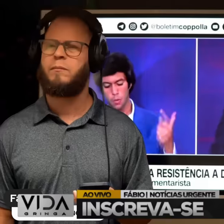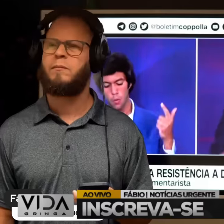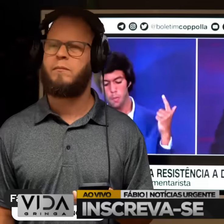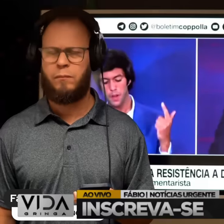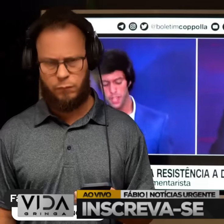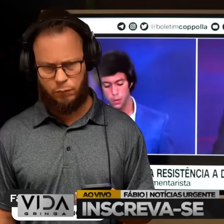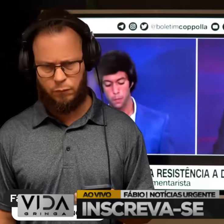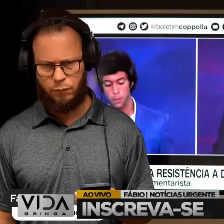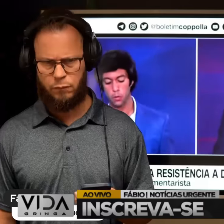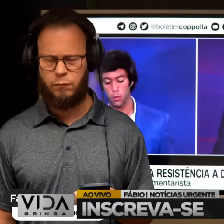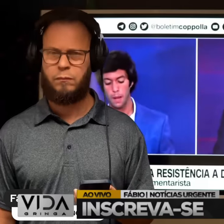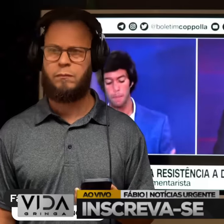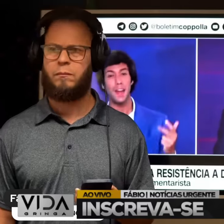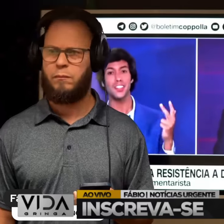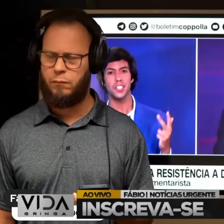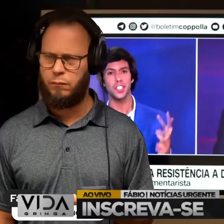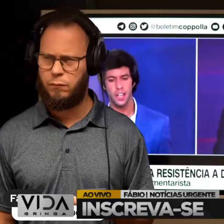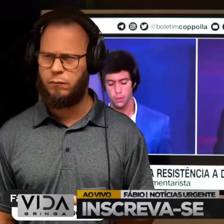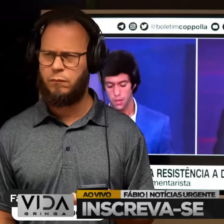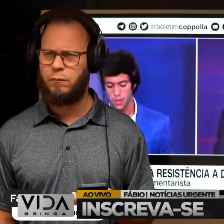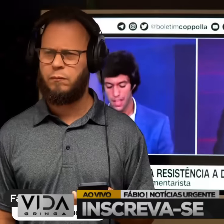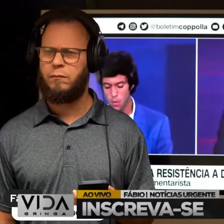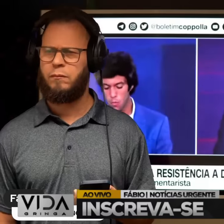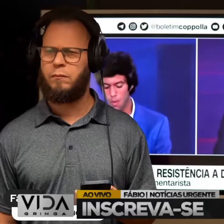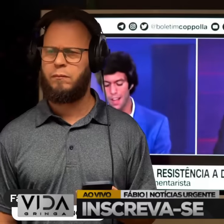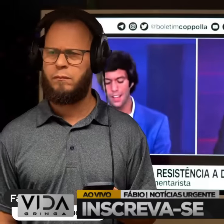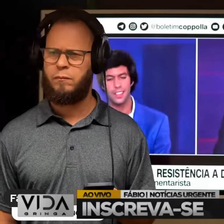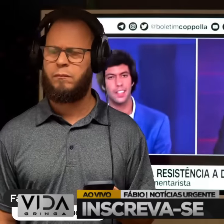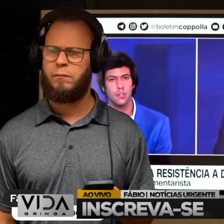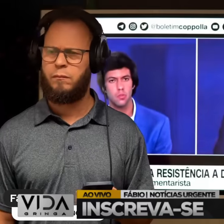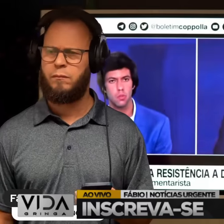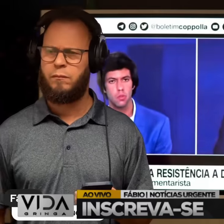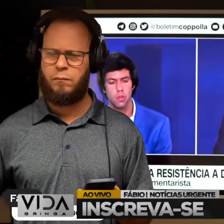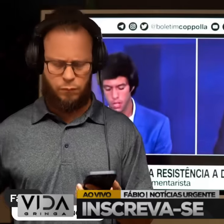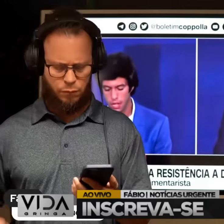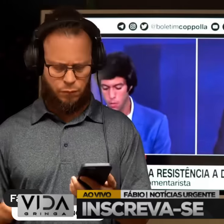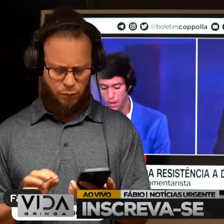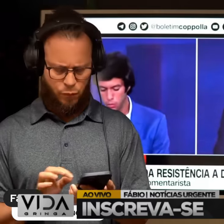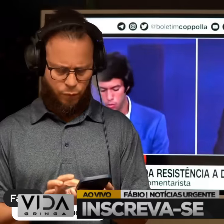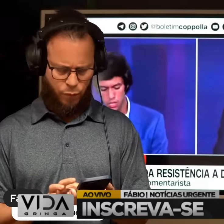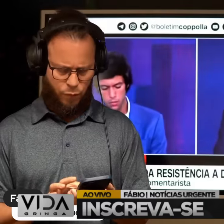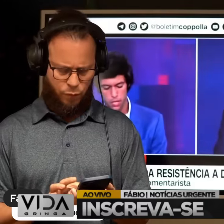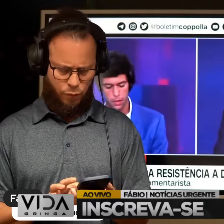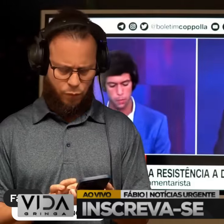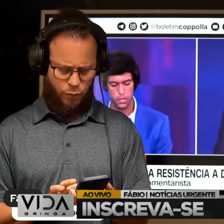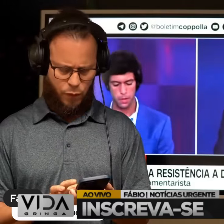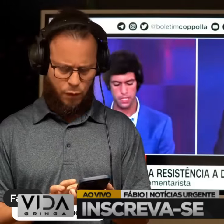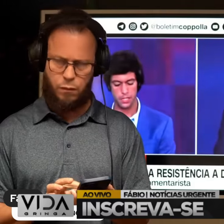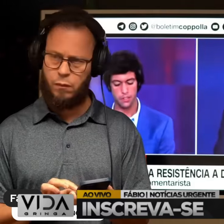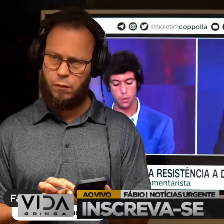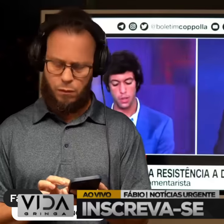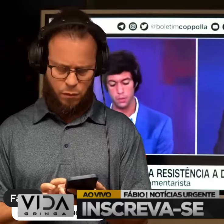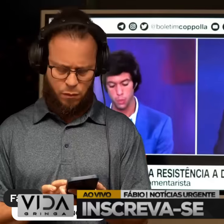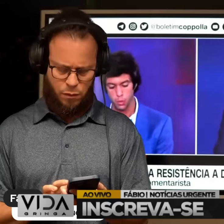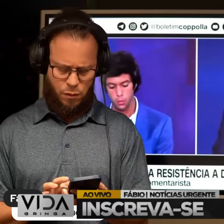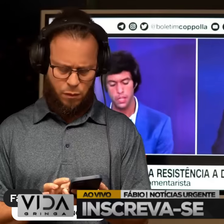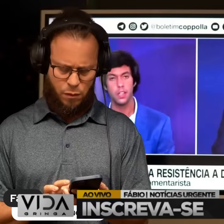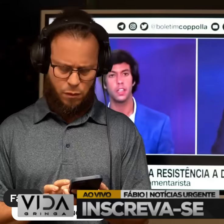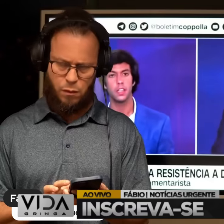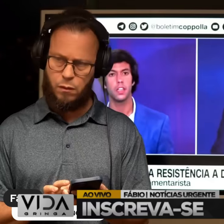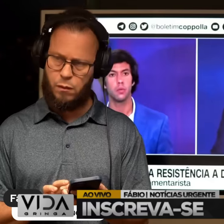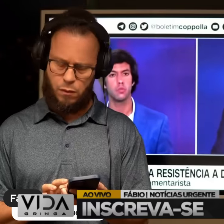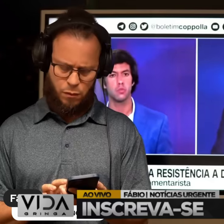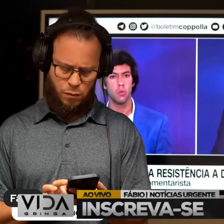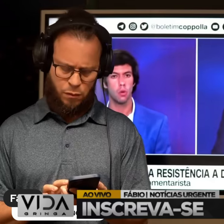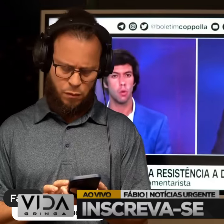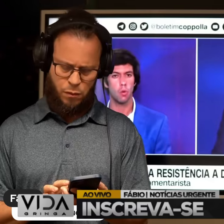colocar companheiro, para colocar partidário é um atraso, é um retrocesso que a República Brasileira já conhece muito bem e